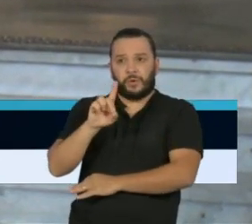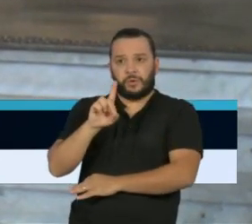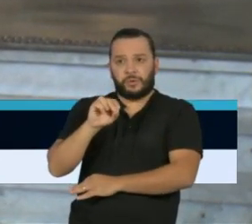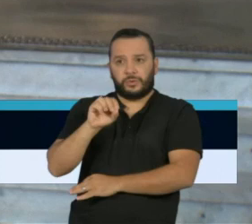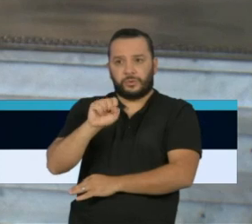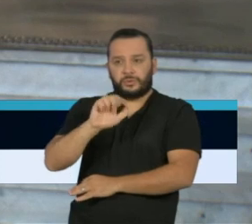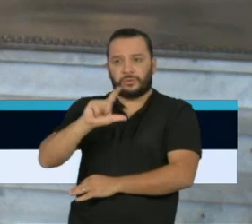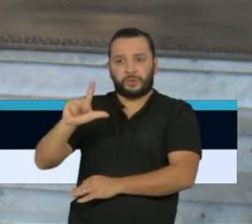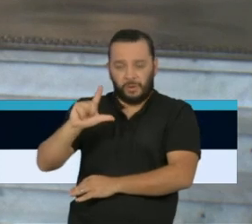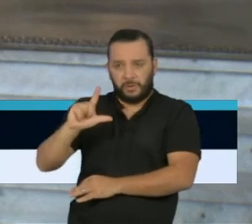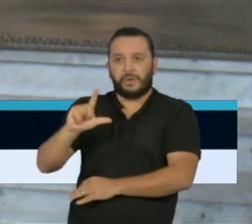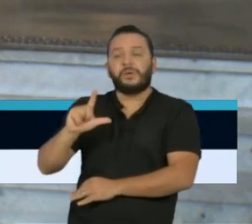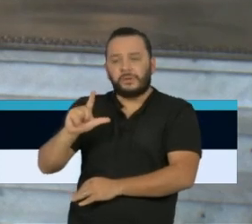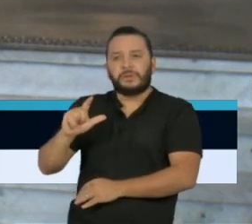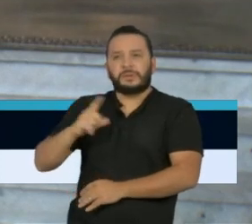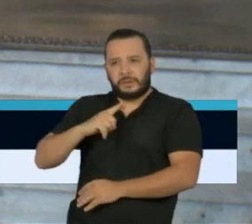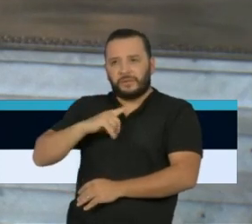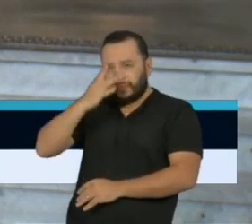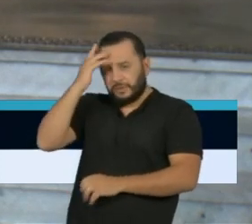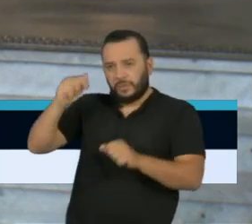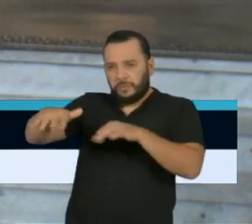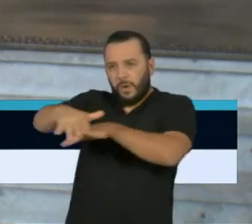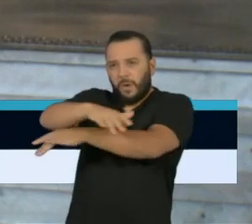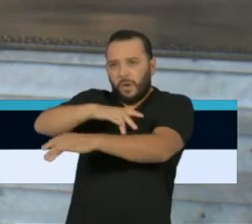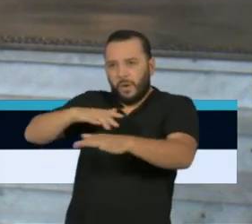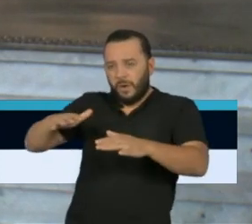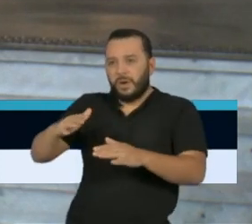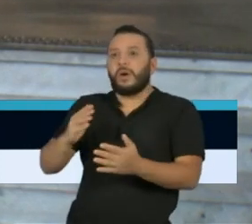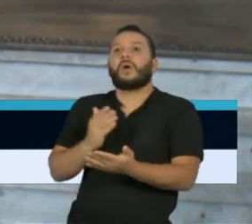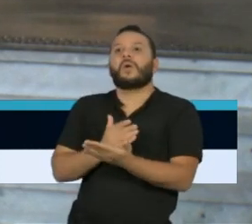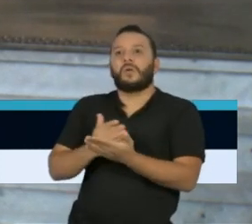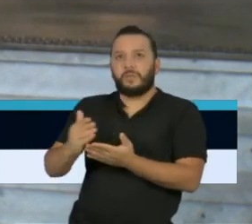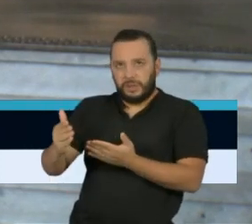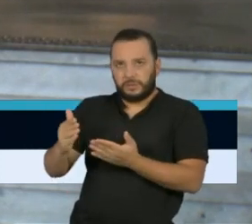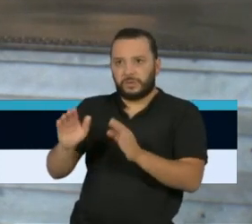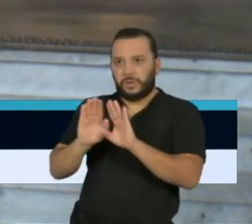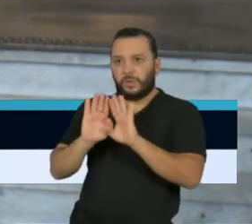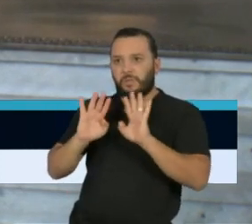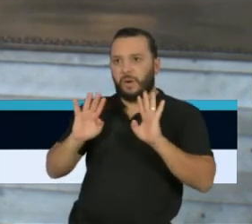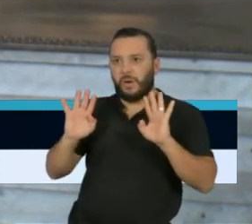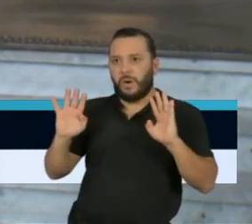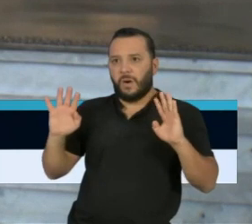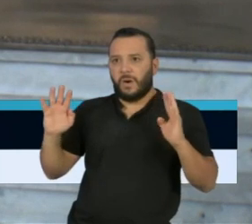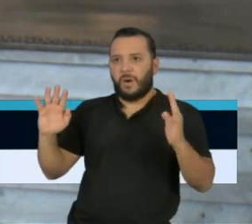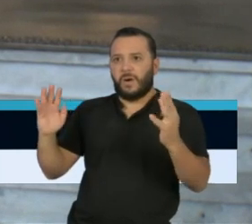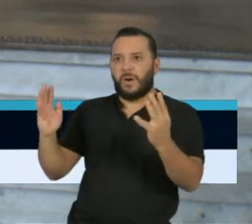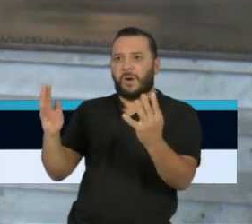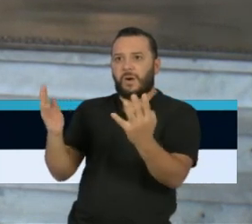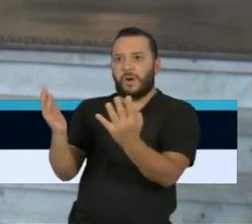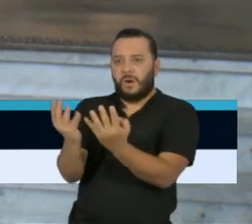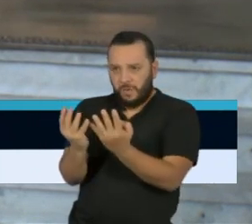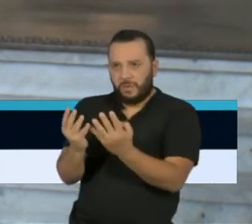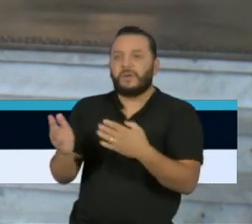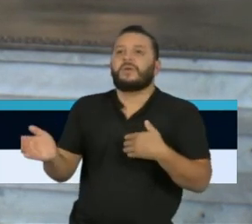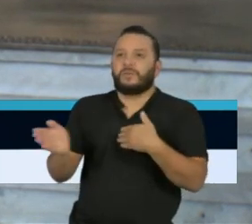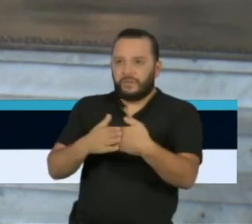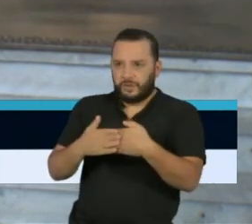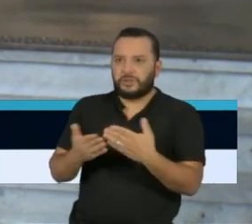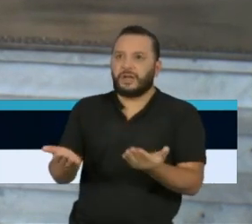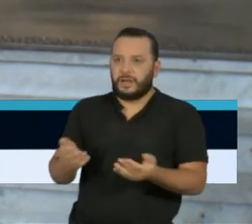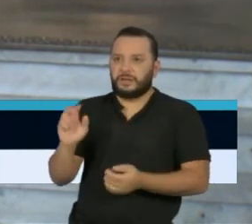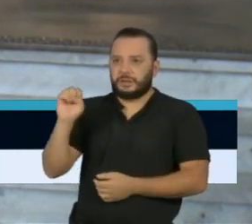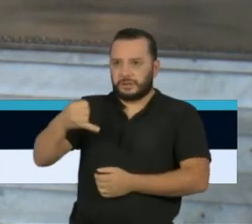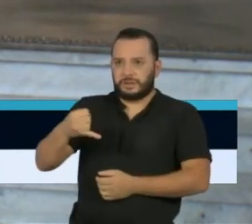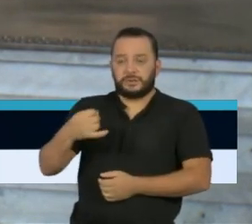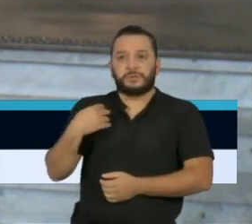de uma grande aglomeração de pessoas. O próprio gradeamento foi solicitado pela comunidade que mora no entorno da praça. Então